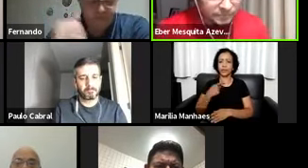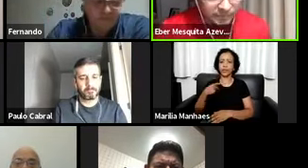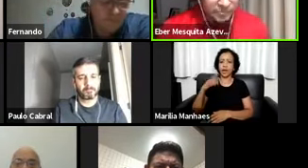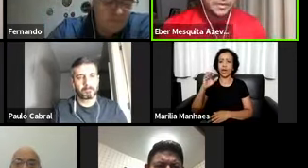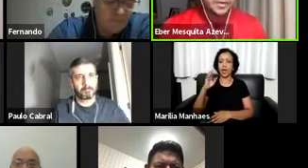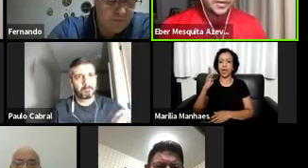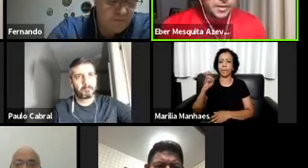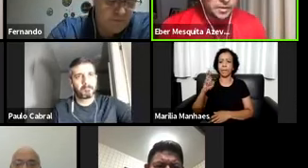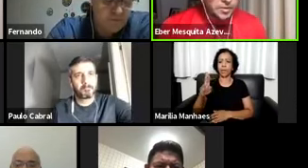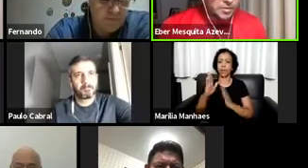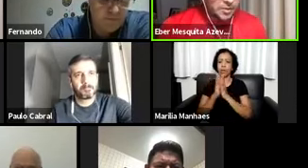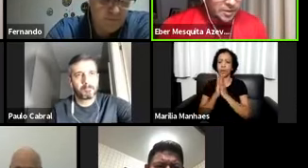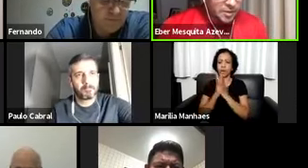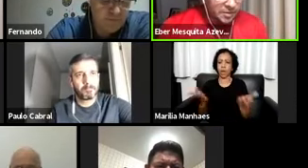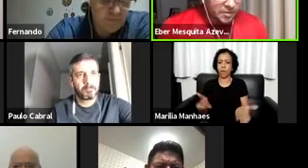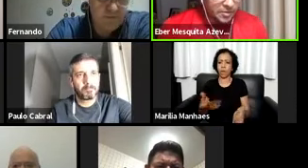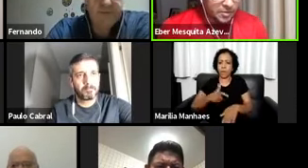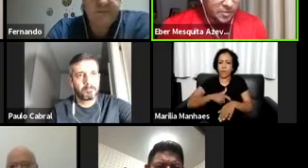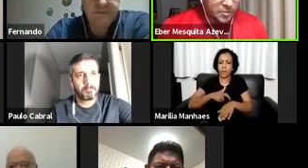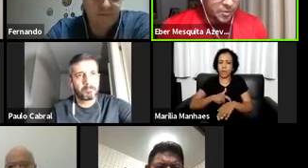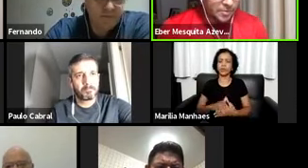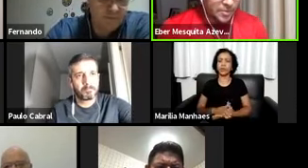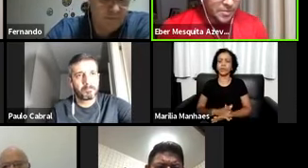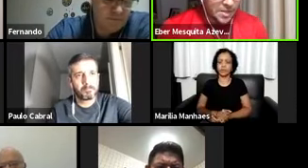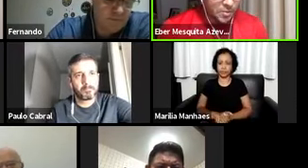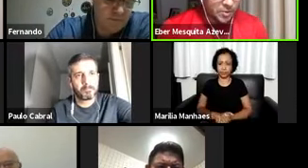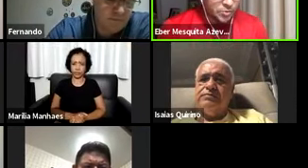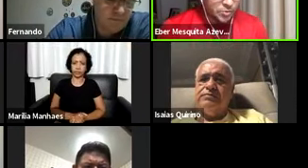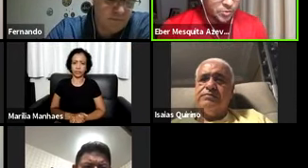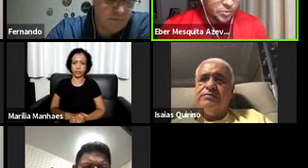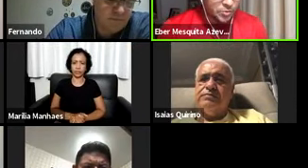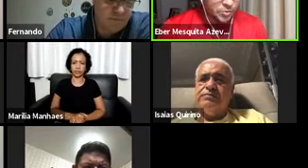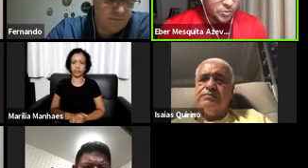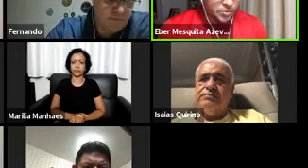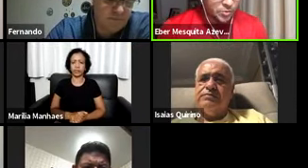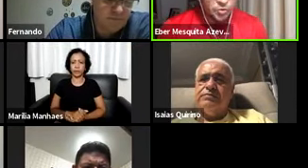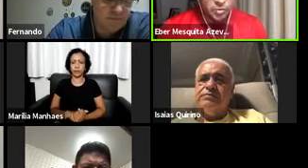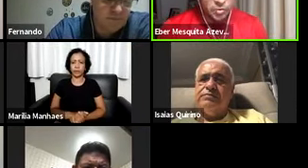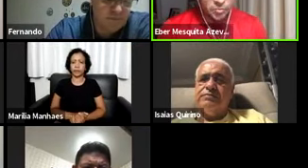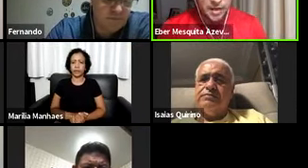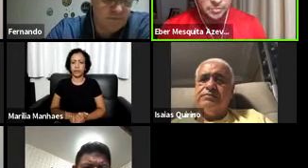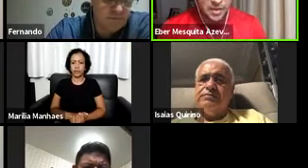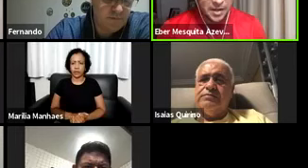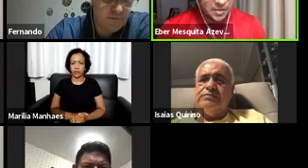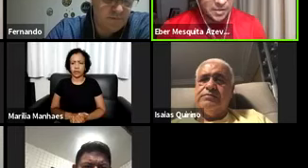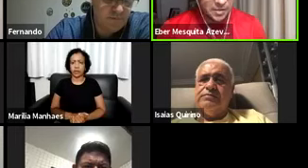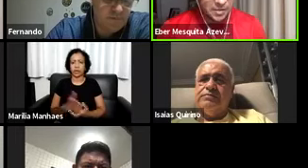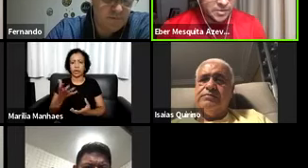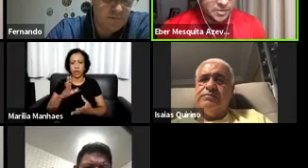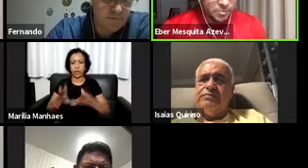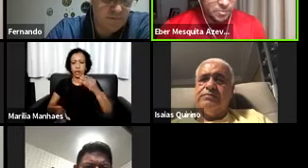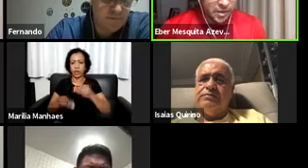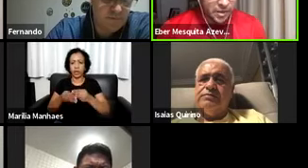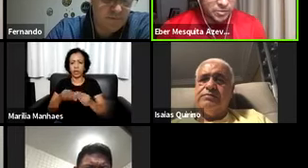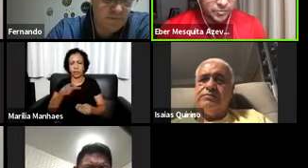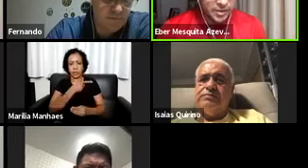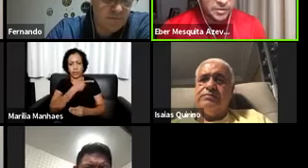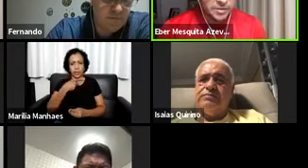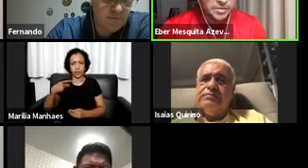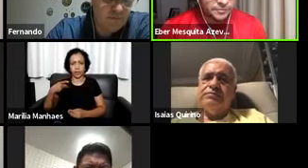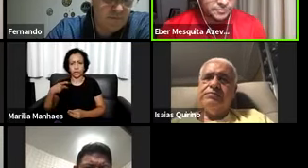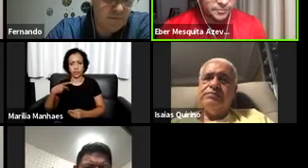Deixe-me, com a permissão, pastor Fernando, somar as palavras do pastor